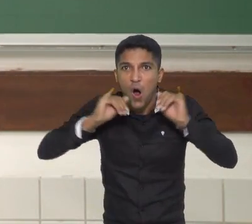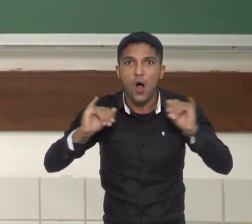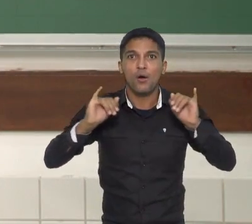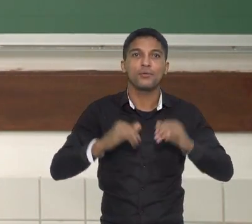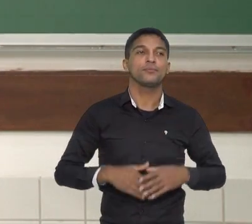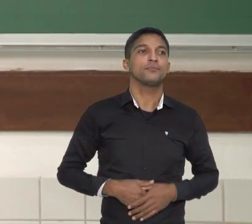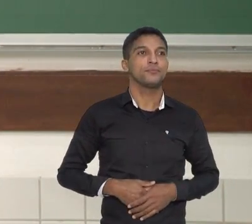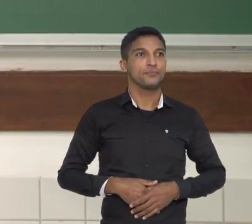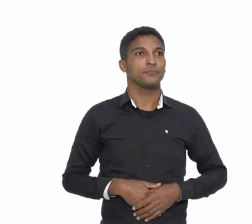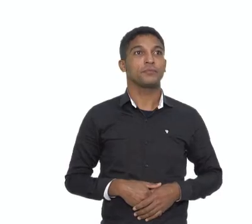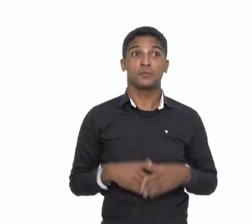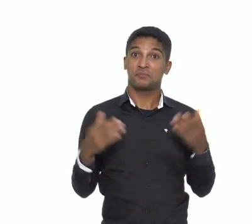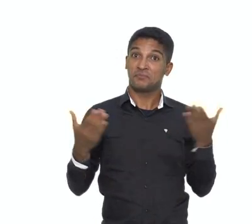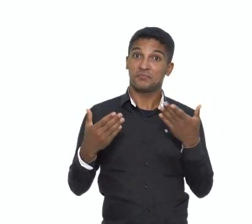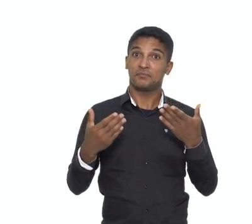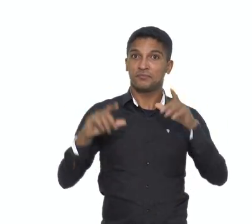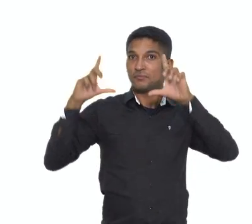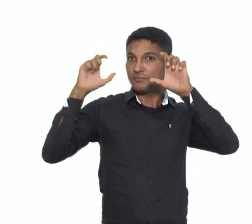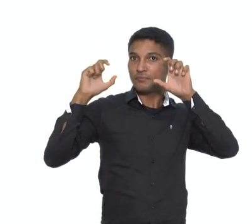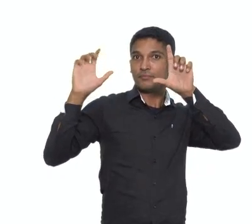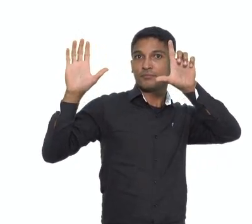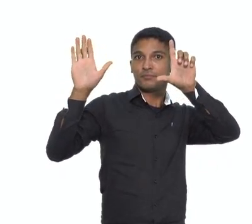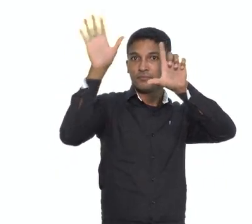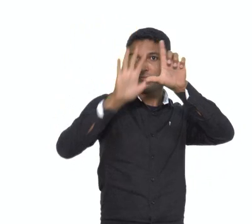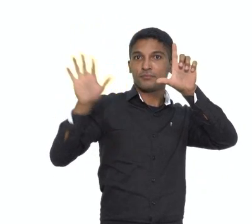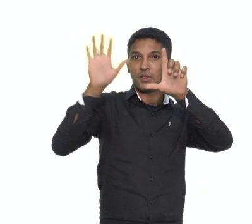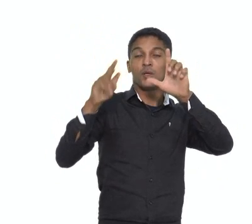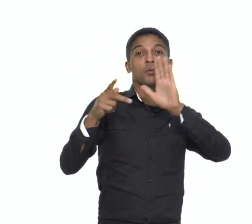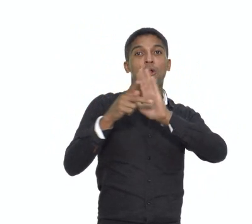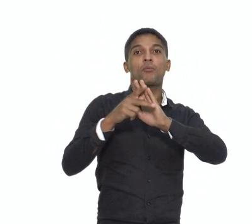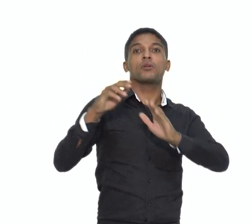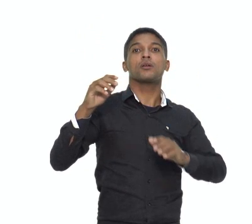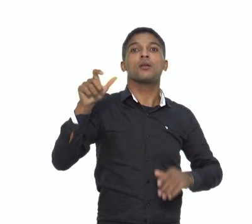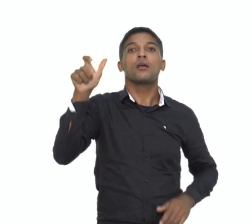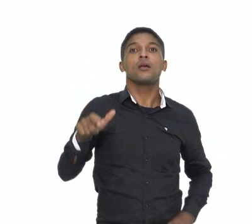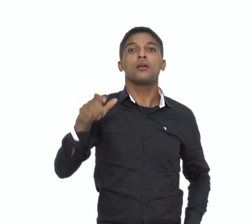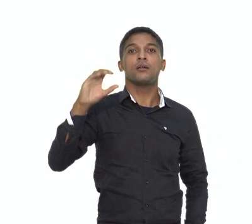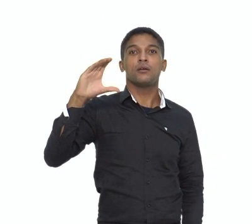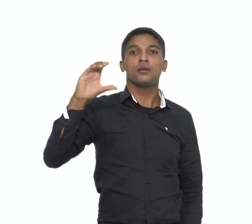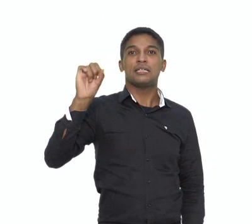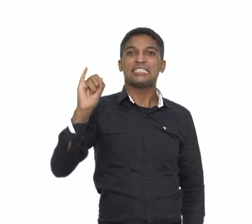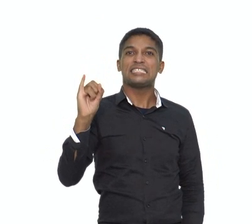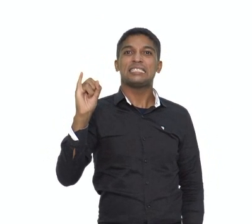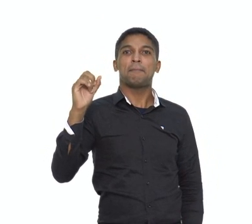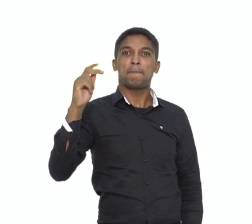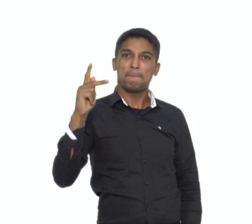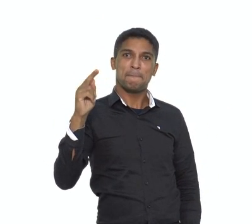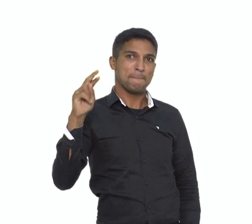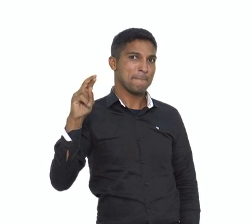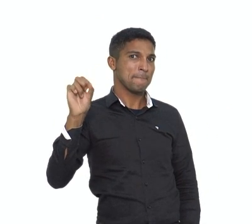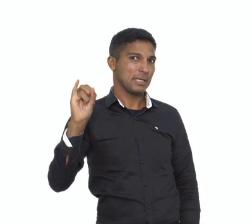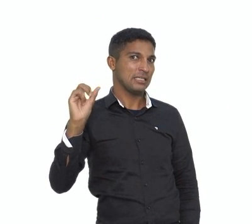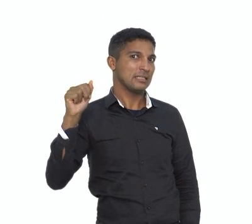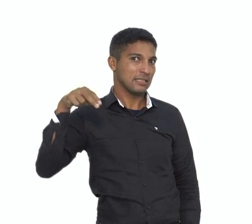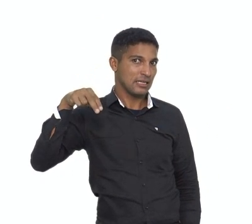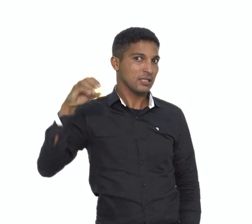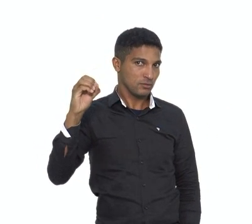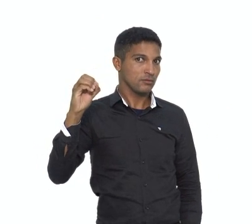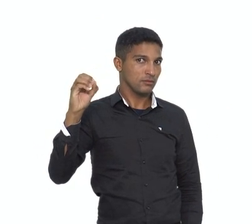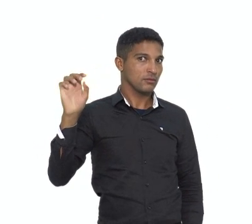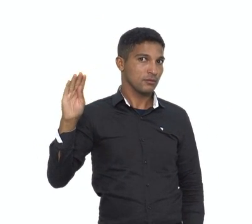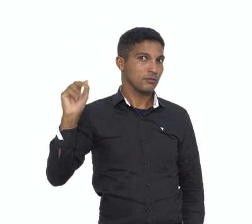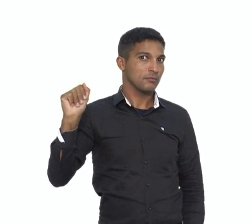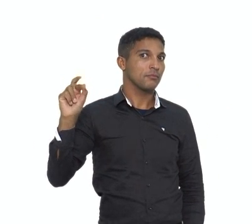temos um retrato póstumo de Cipriano Barata, tá, que nós acabamos de